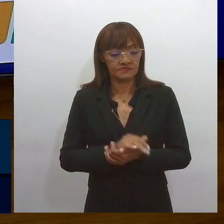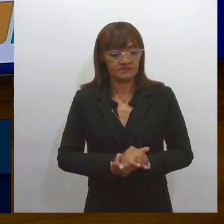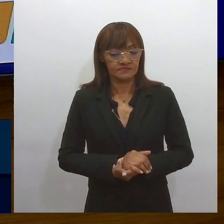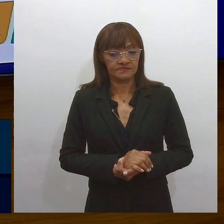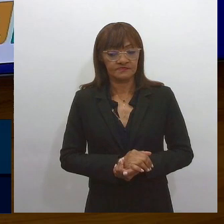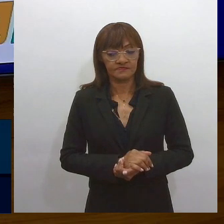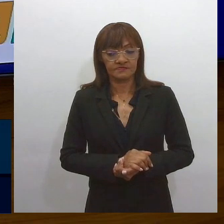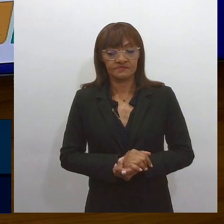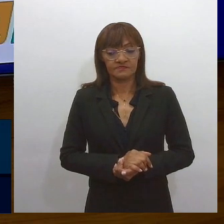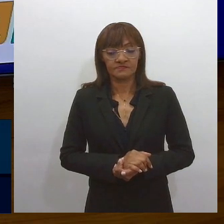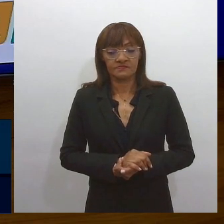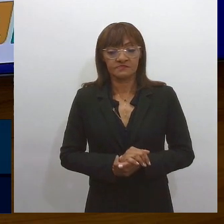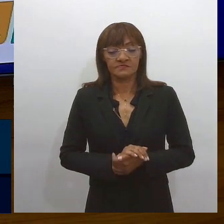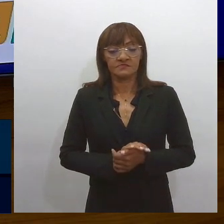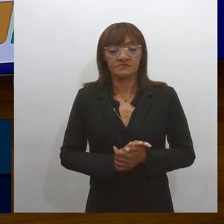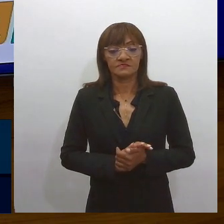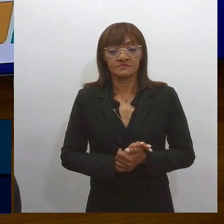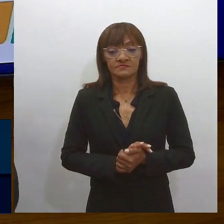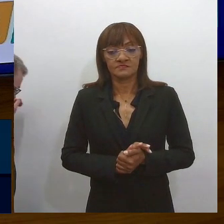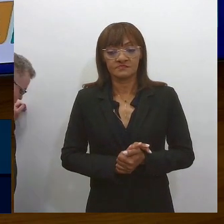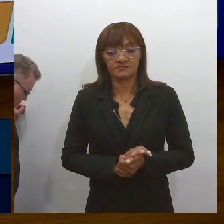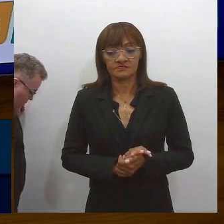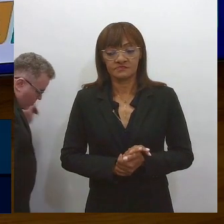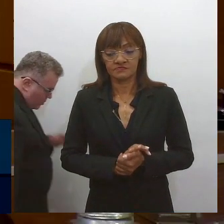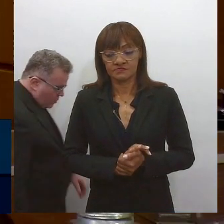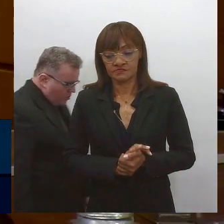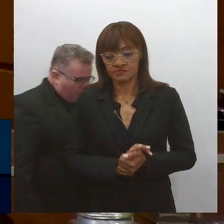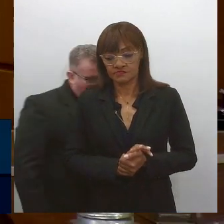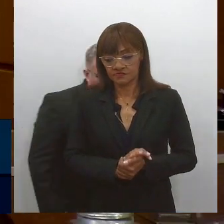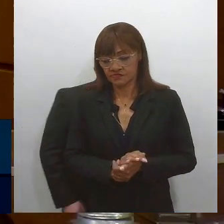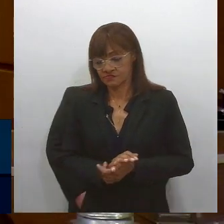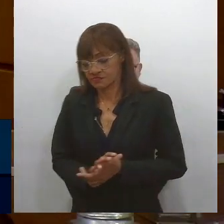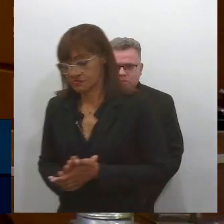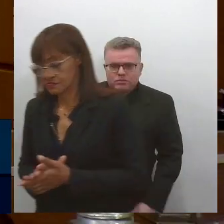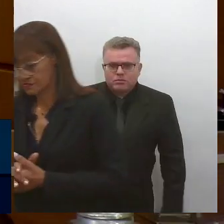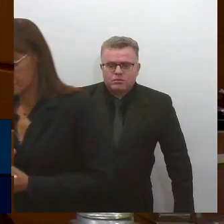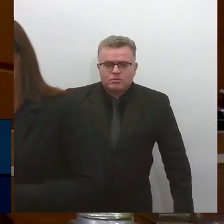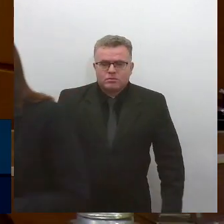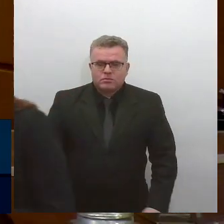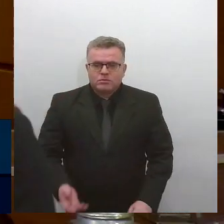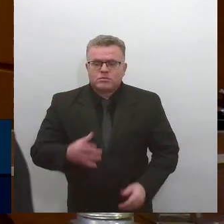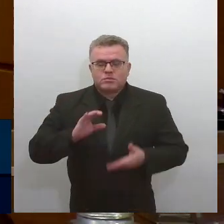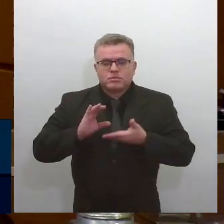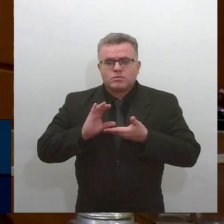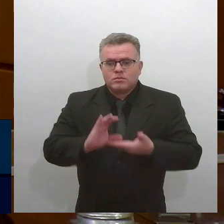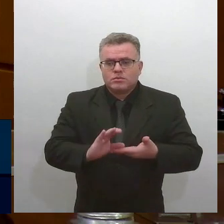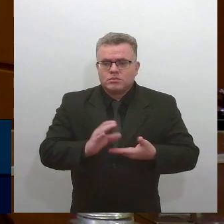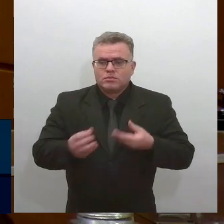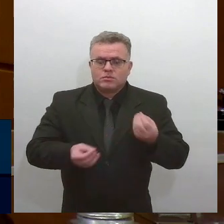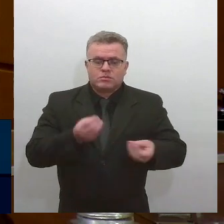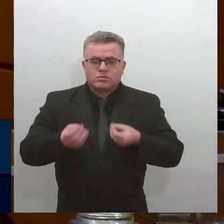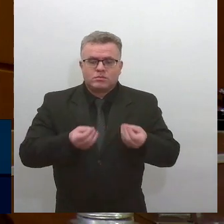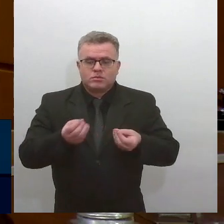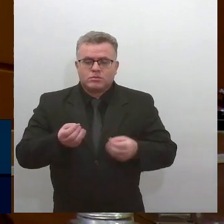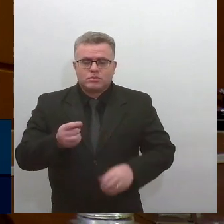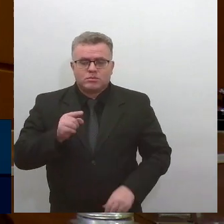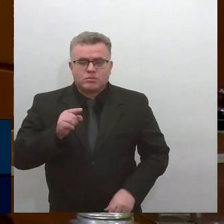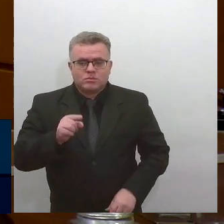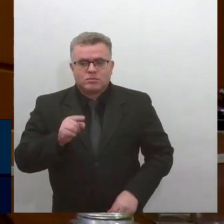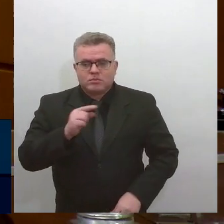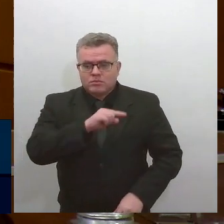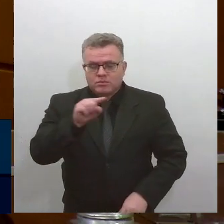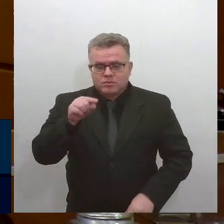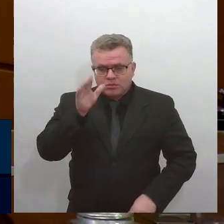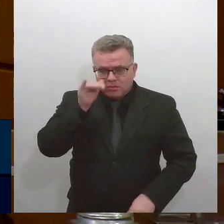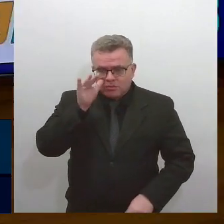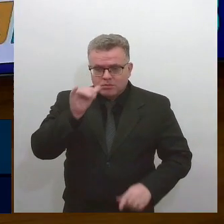sobre continuando falar sobre sobre os investimentos isso aqui é importantíssimo quando vocês observarem vocês vão ver que a gente 24 tem